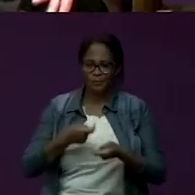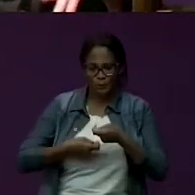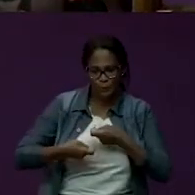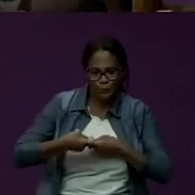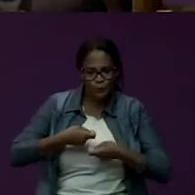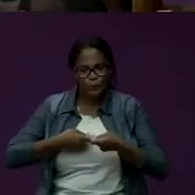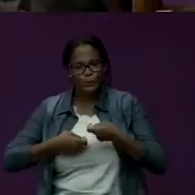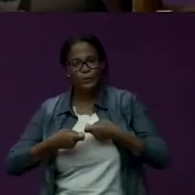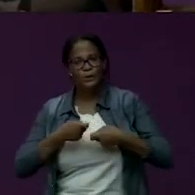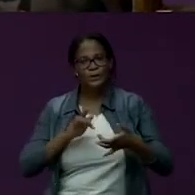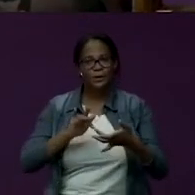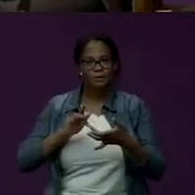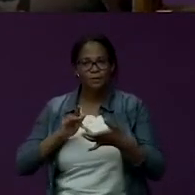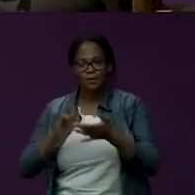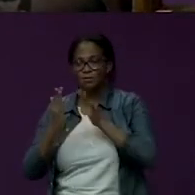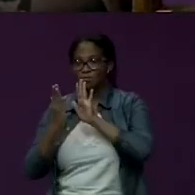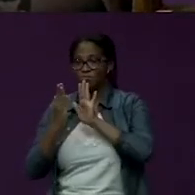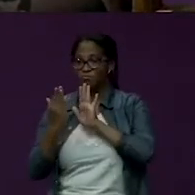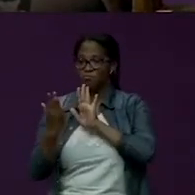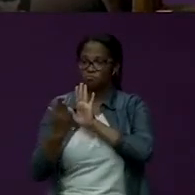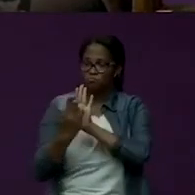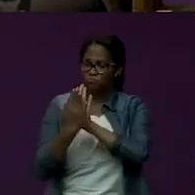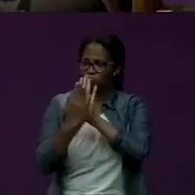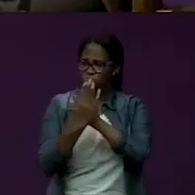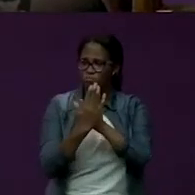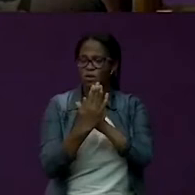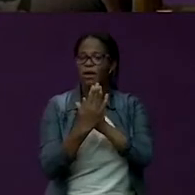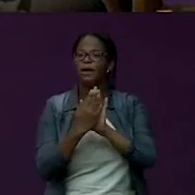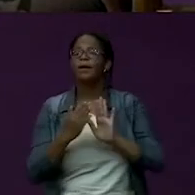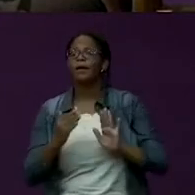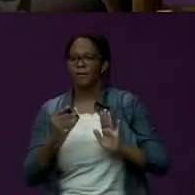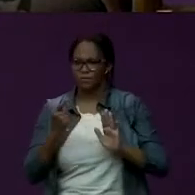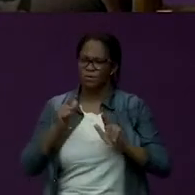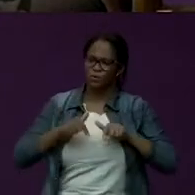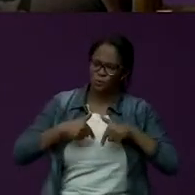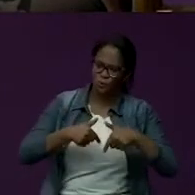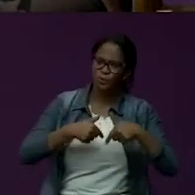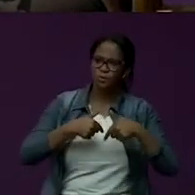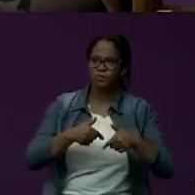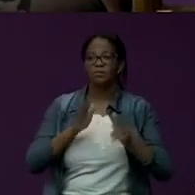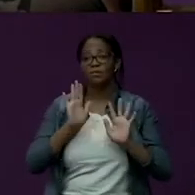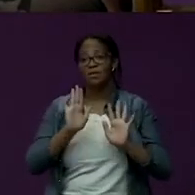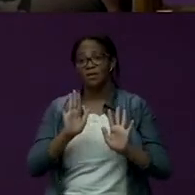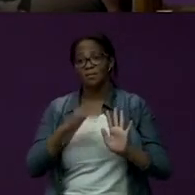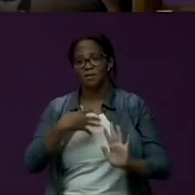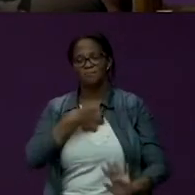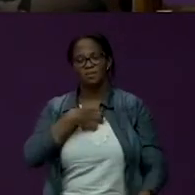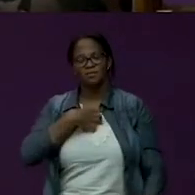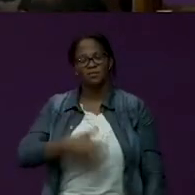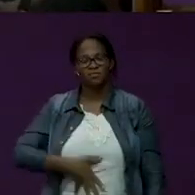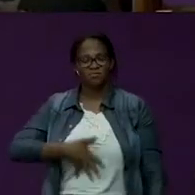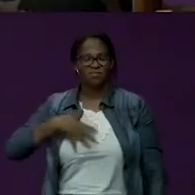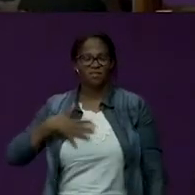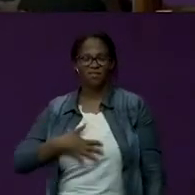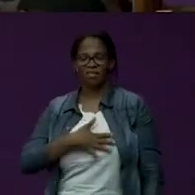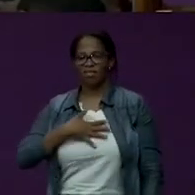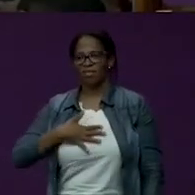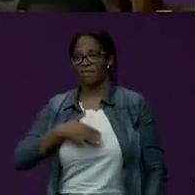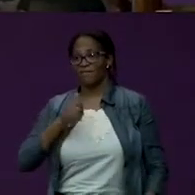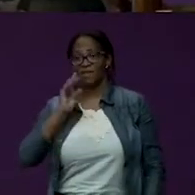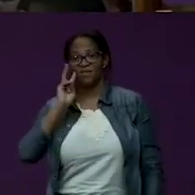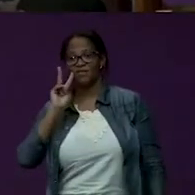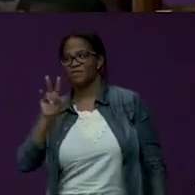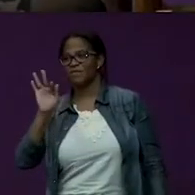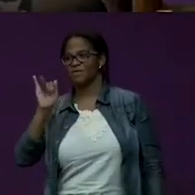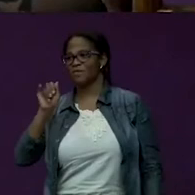negociações mais diretas ou menos foram feitas, mas eu me sinto satisfeita quando hoje eu vejo a